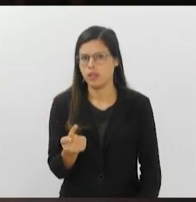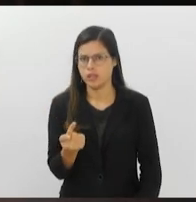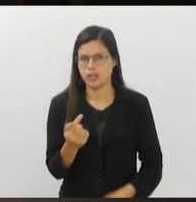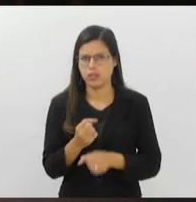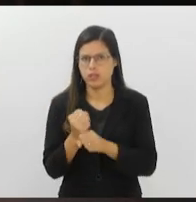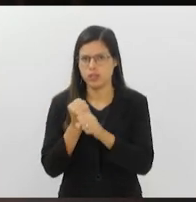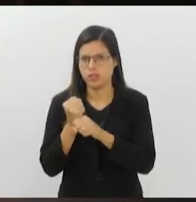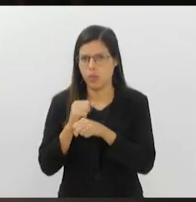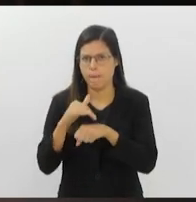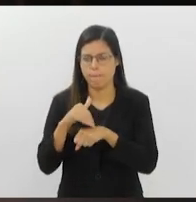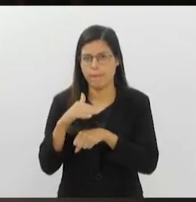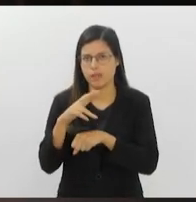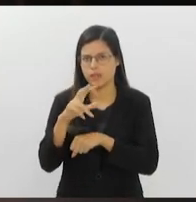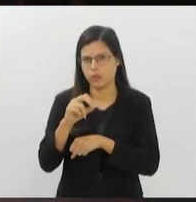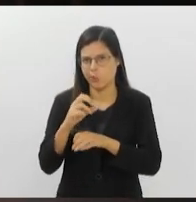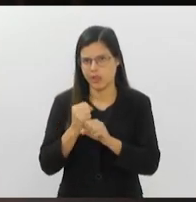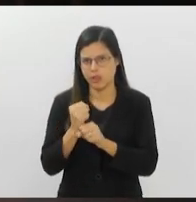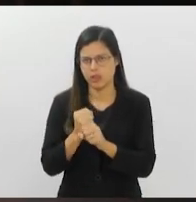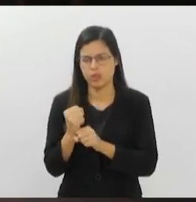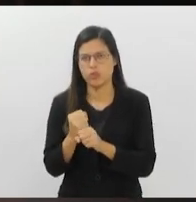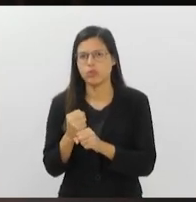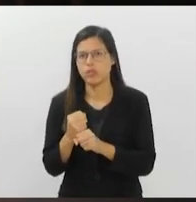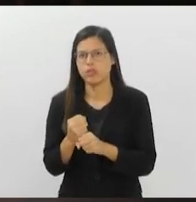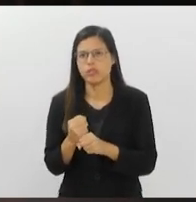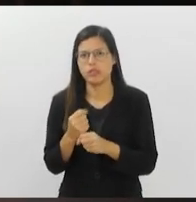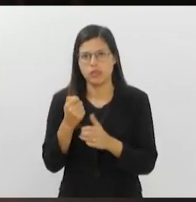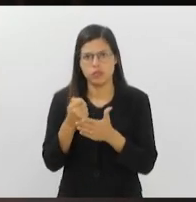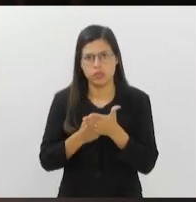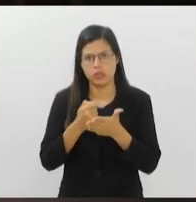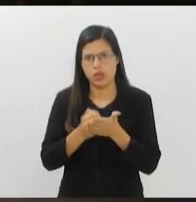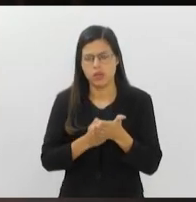de 50 anos, né? E,